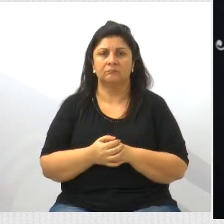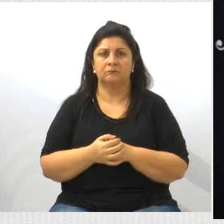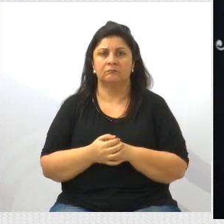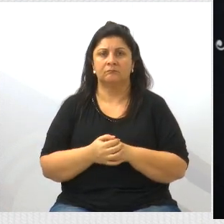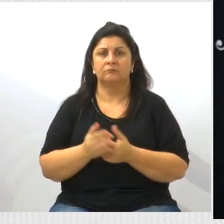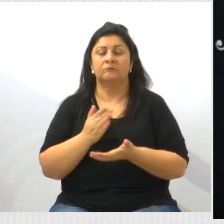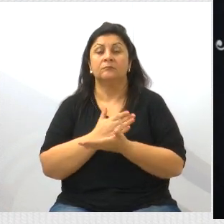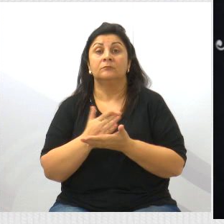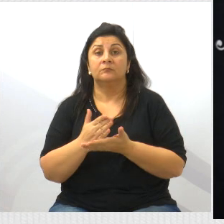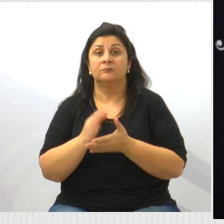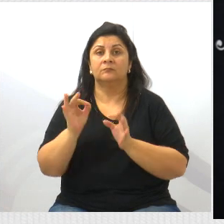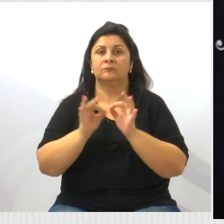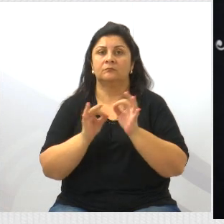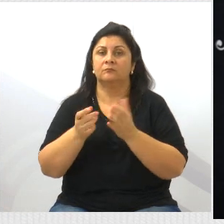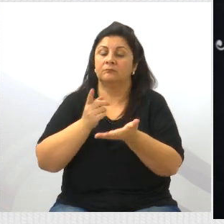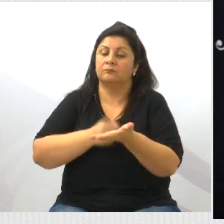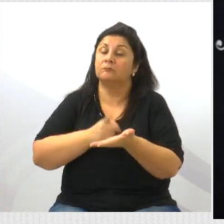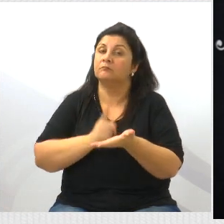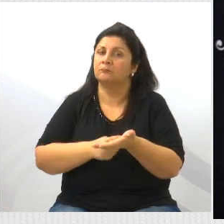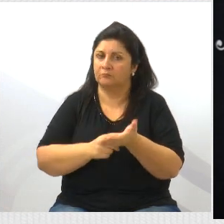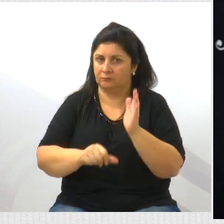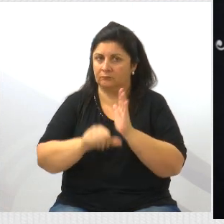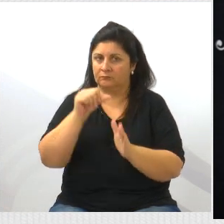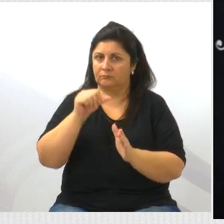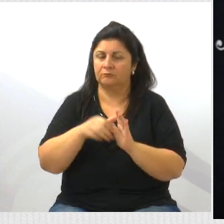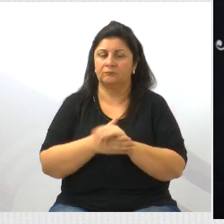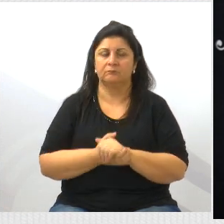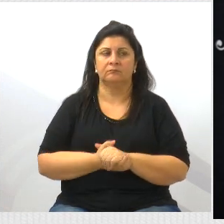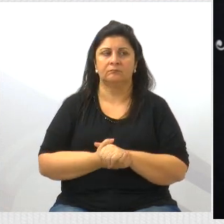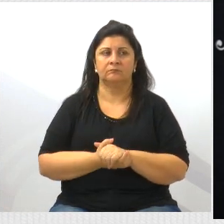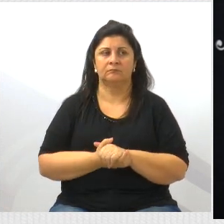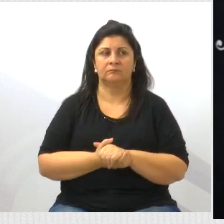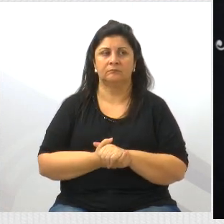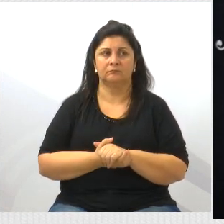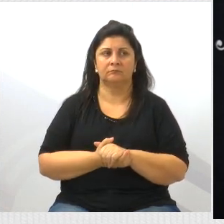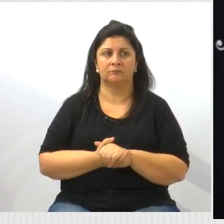a fazer o planejamento das ações, né?